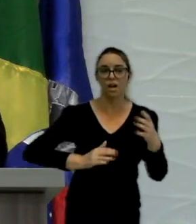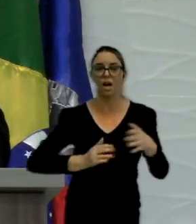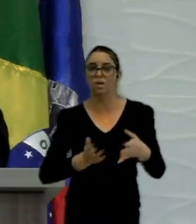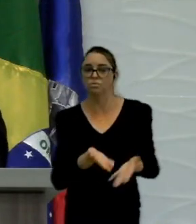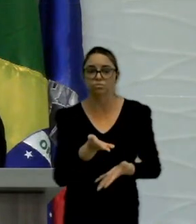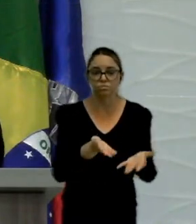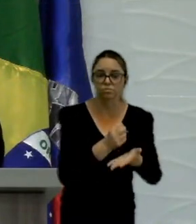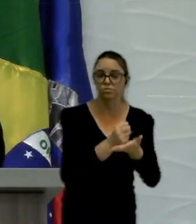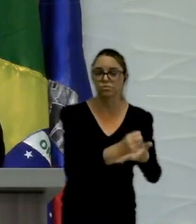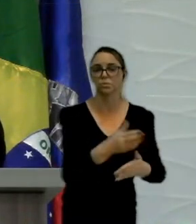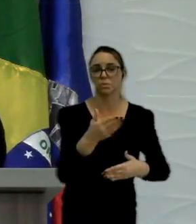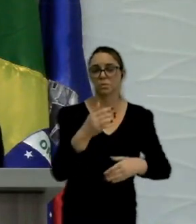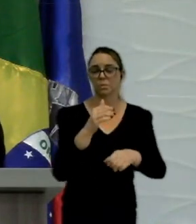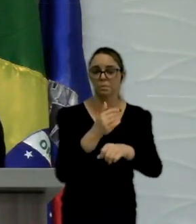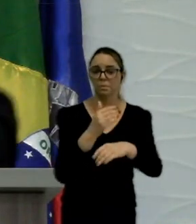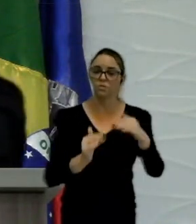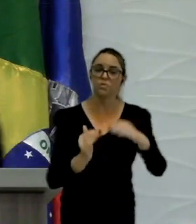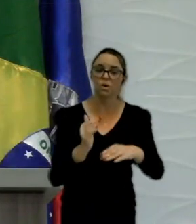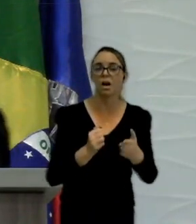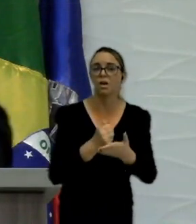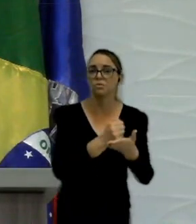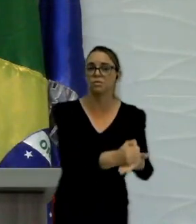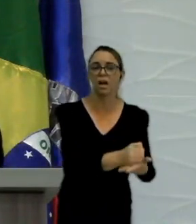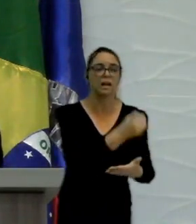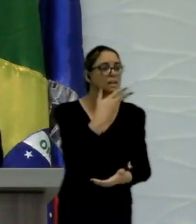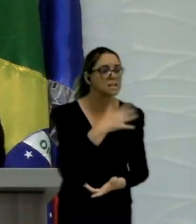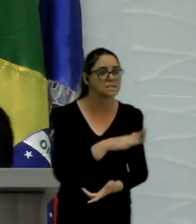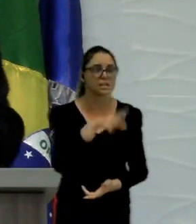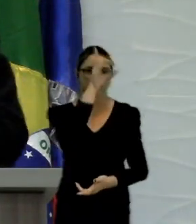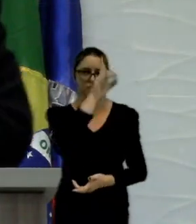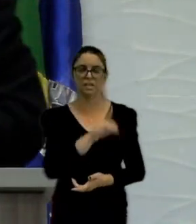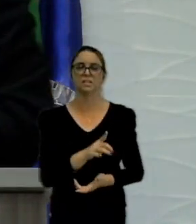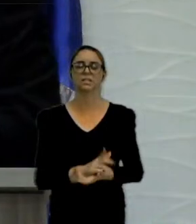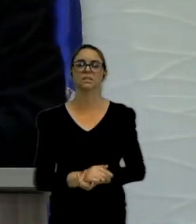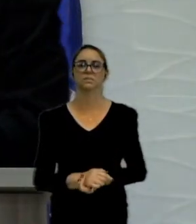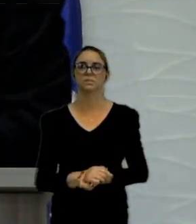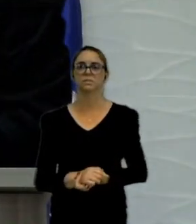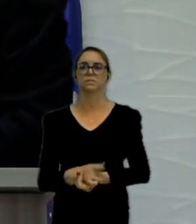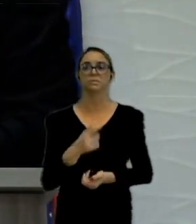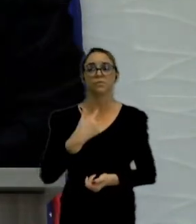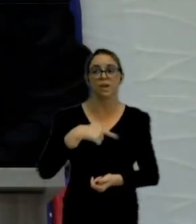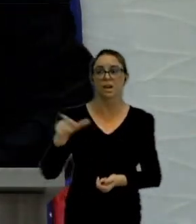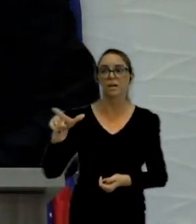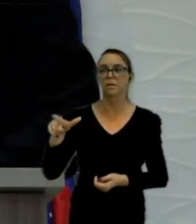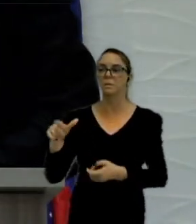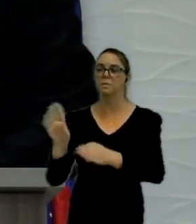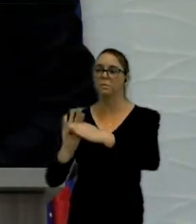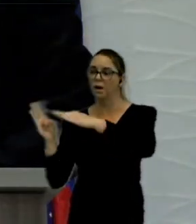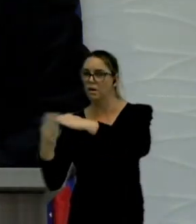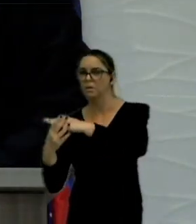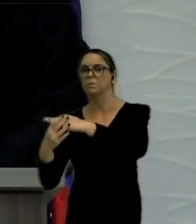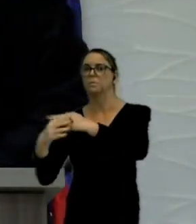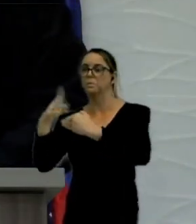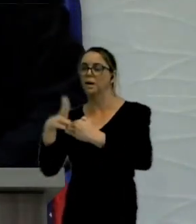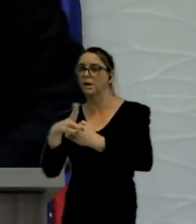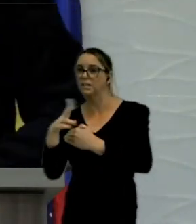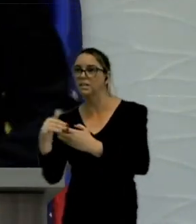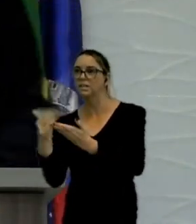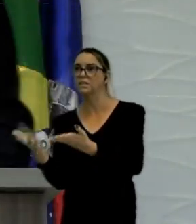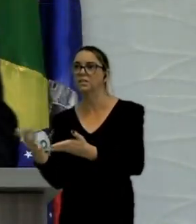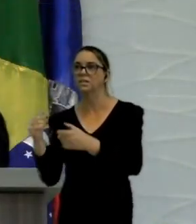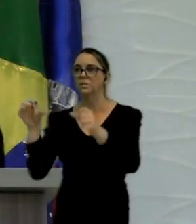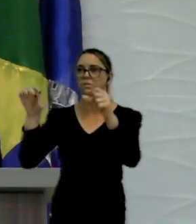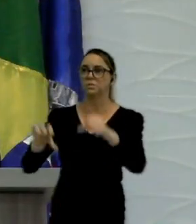deficientes, não tem nem os cuidadores para acompanhar os alunos da escola. Vão pegar os alunos ali no prédio do padre, chega um ano atrasado, prejudicando